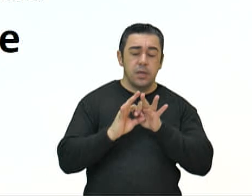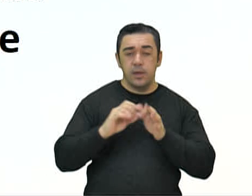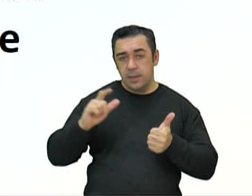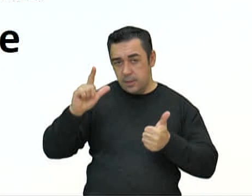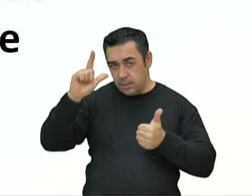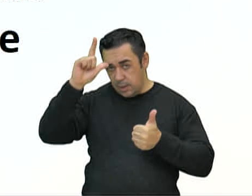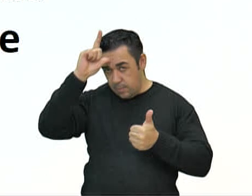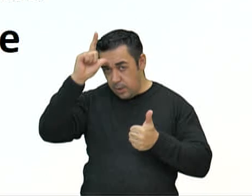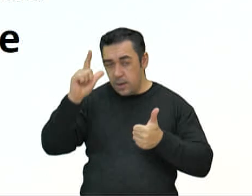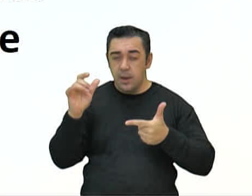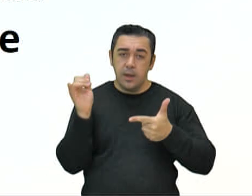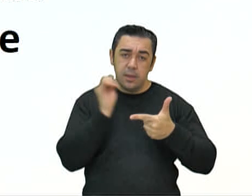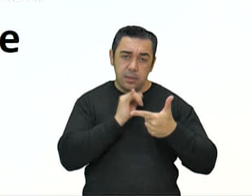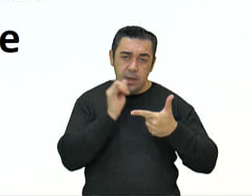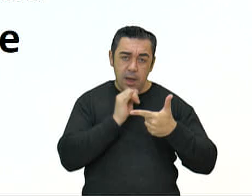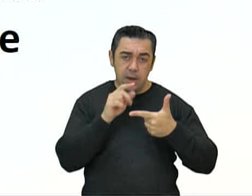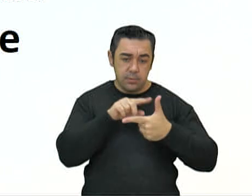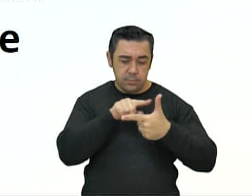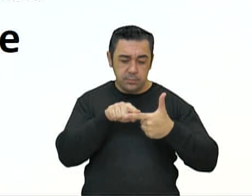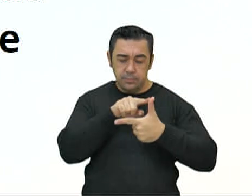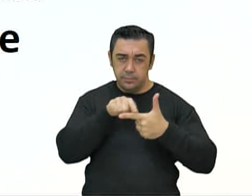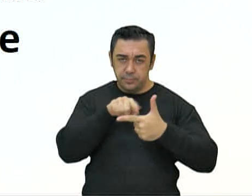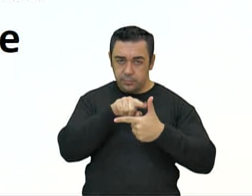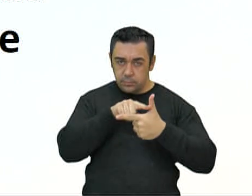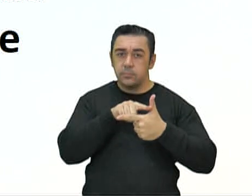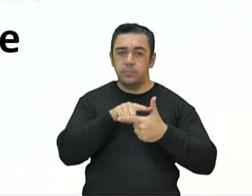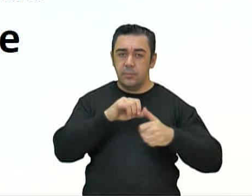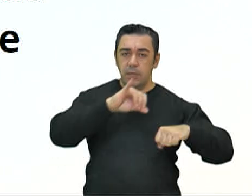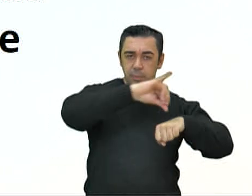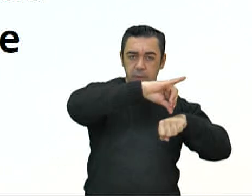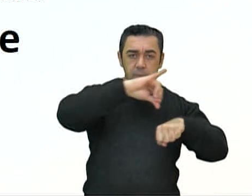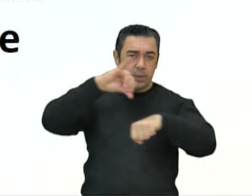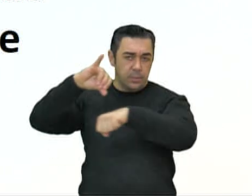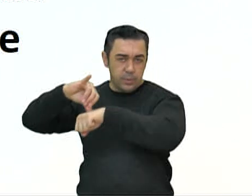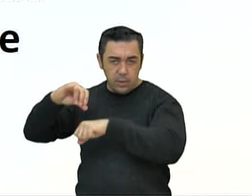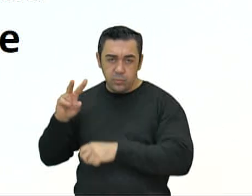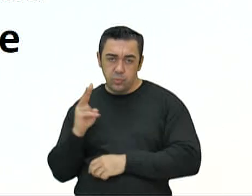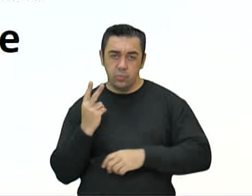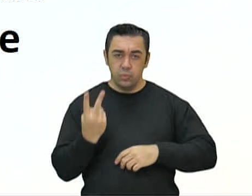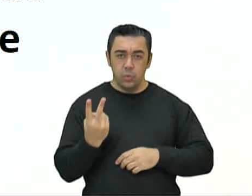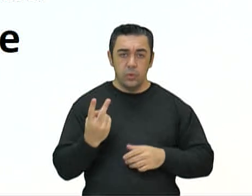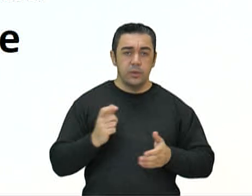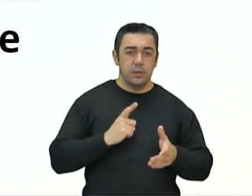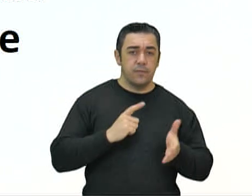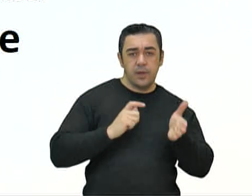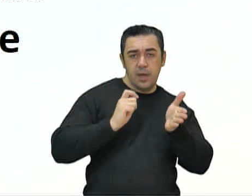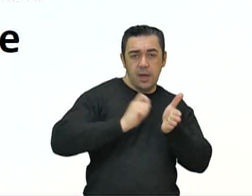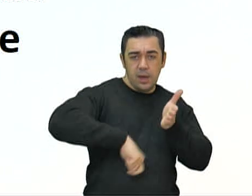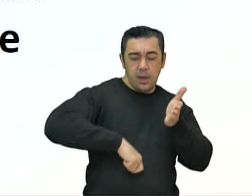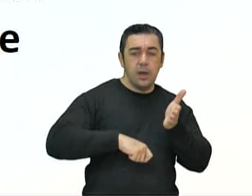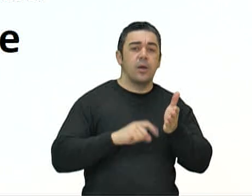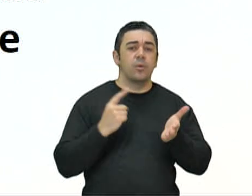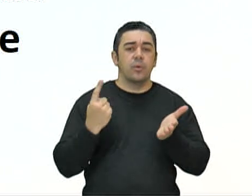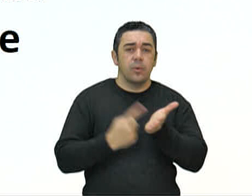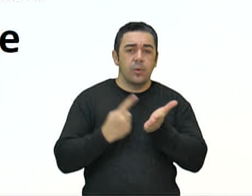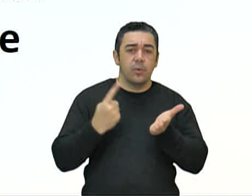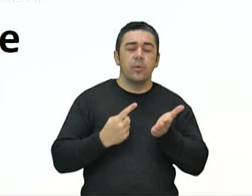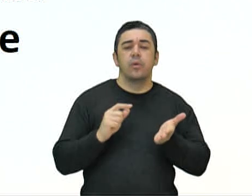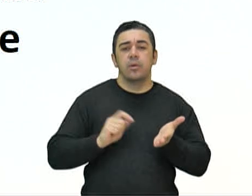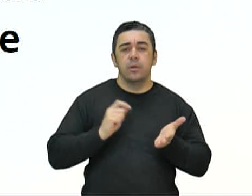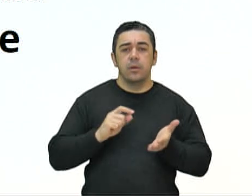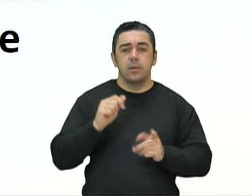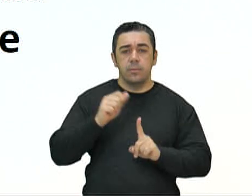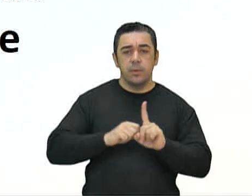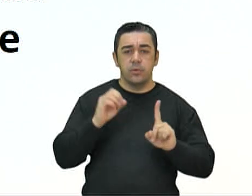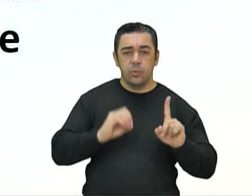Alemanha. Roma-Berlim. Roma, capital da Itália, Berlim, capital da Alemanha. A assinatura desse acordo, eixo Roma-Berlim, outubro